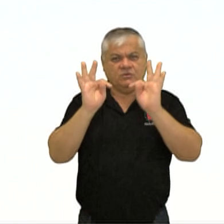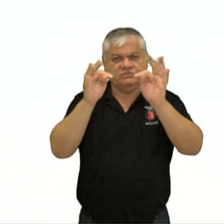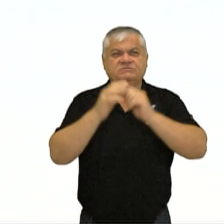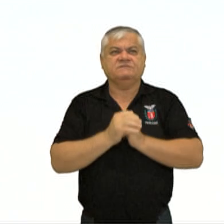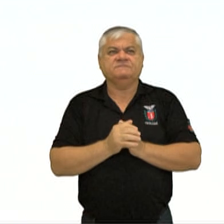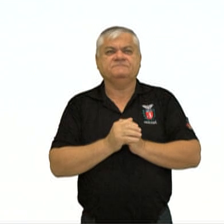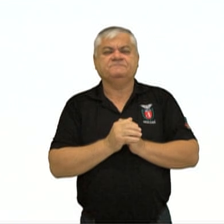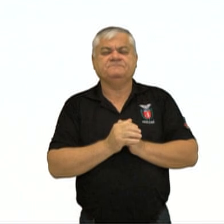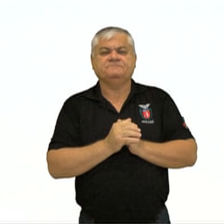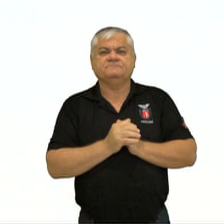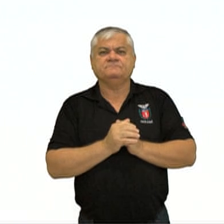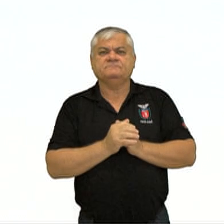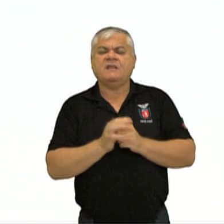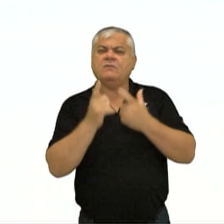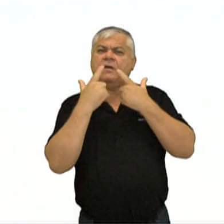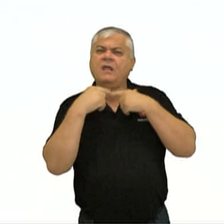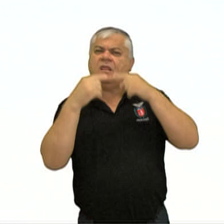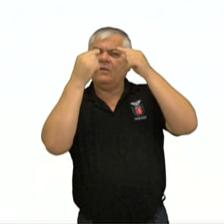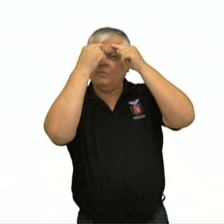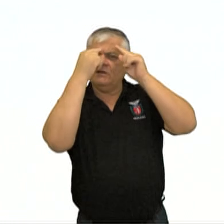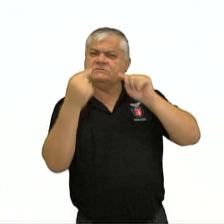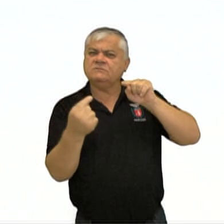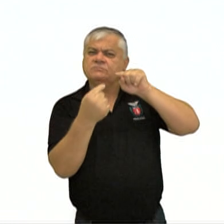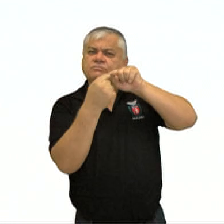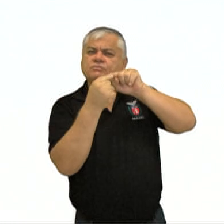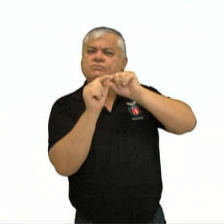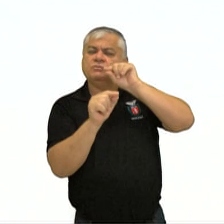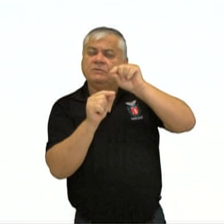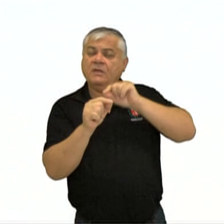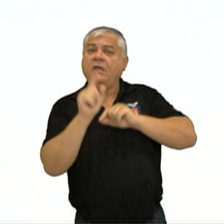Funções da linguagem. As funções dizem respeito aos